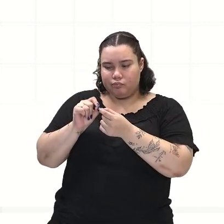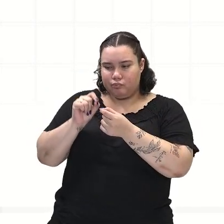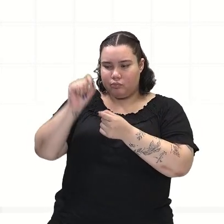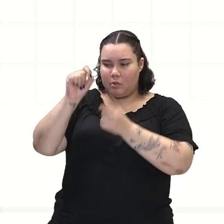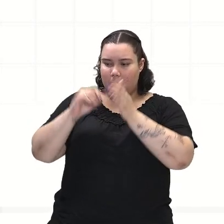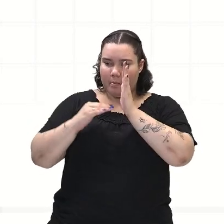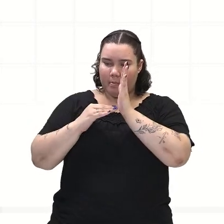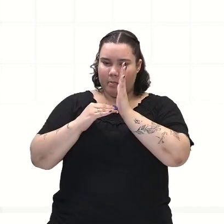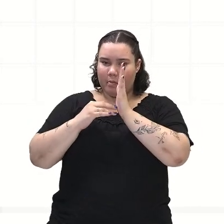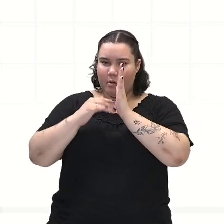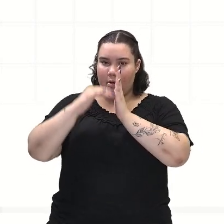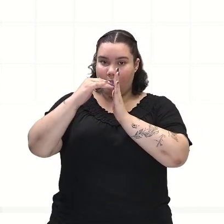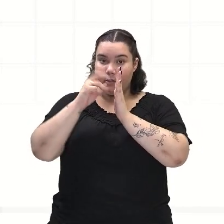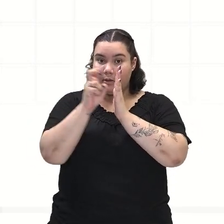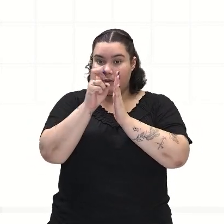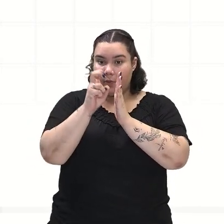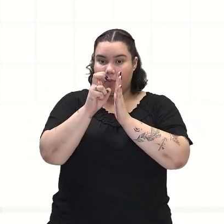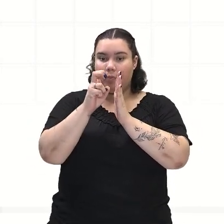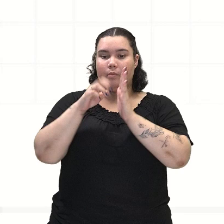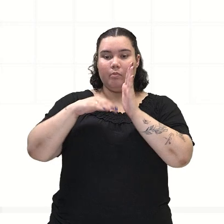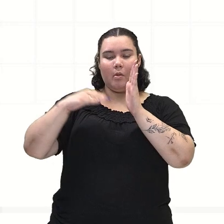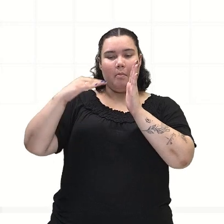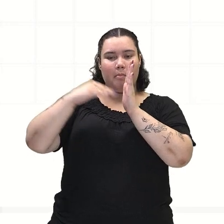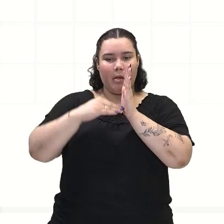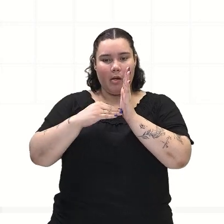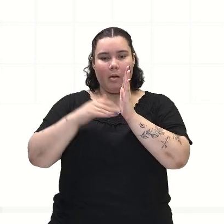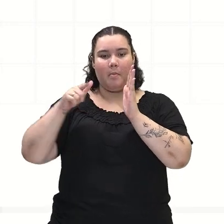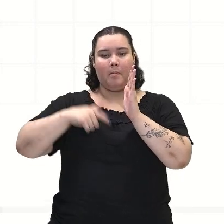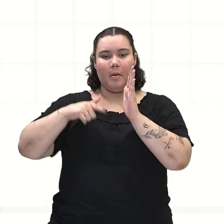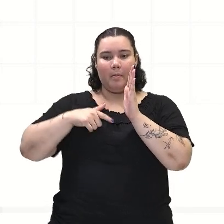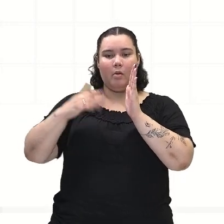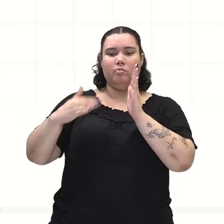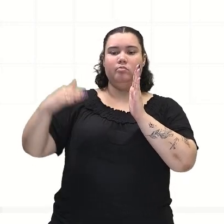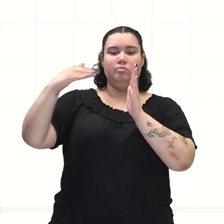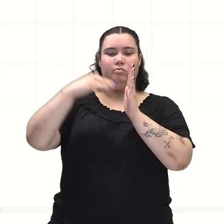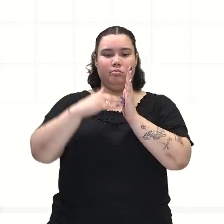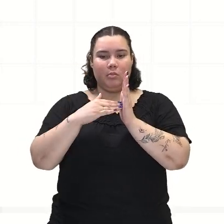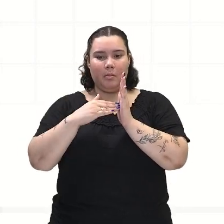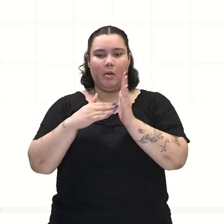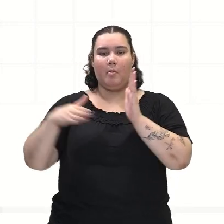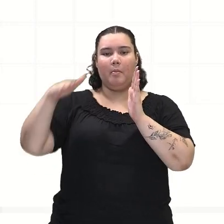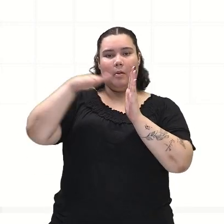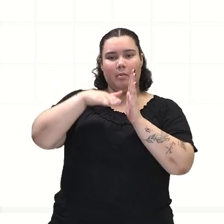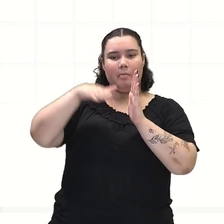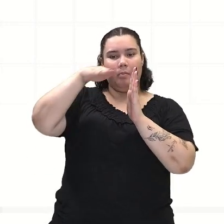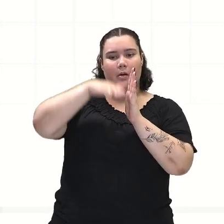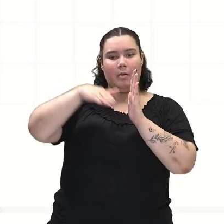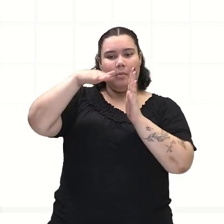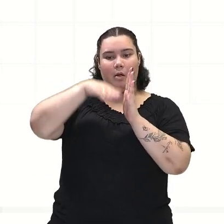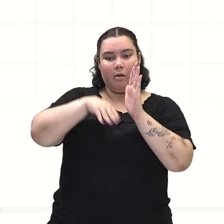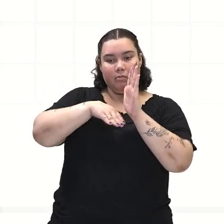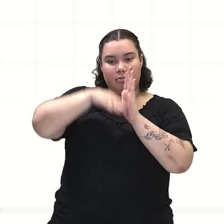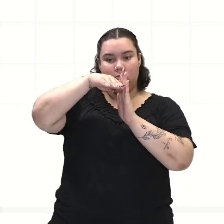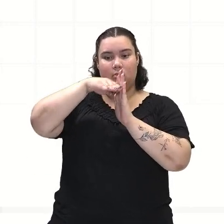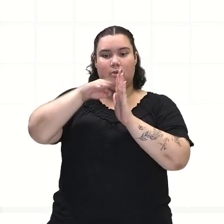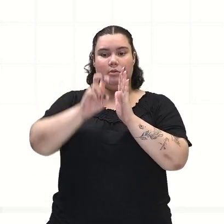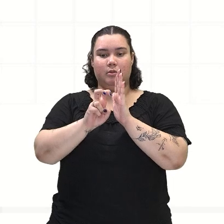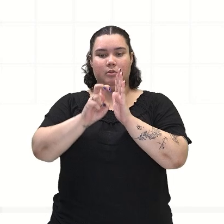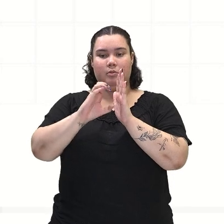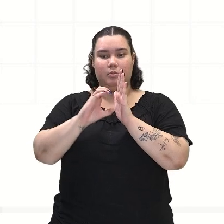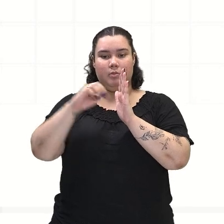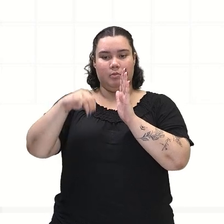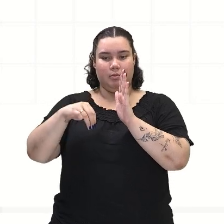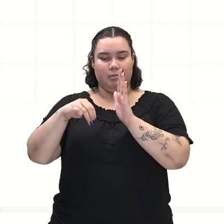Então, eu vou colocar folha por folha. Então, a próxima folha seria aqui, ó. Também a mesma área, que seria